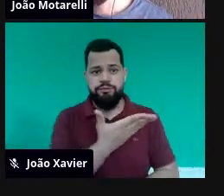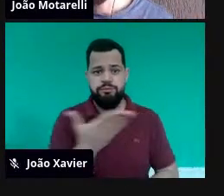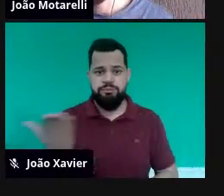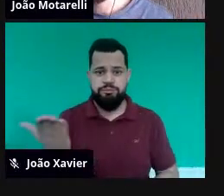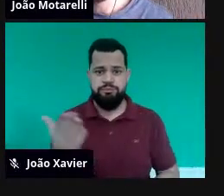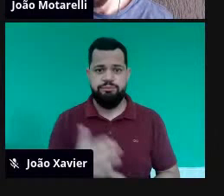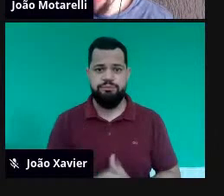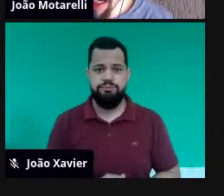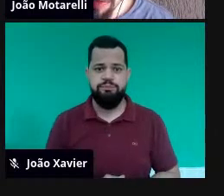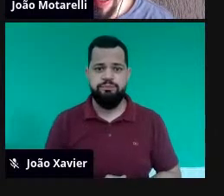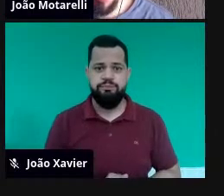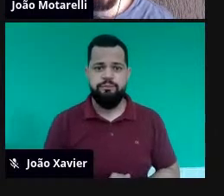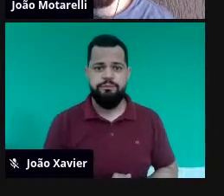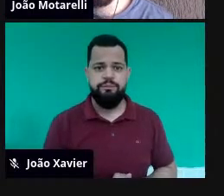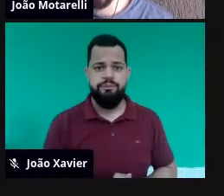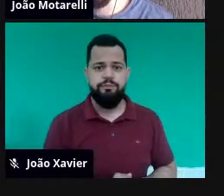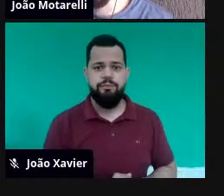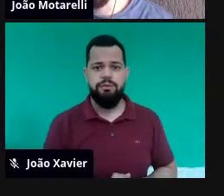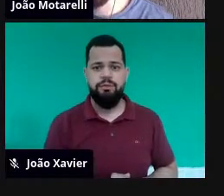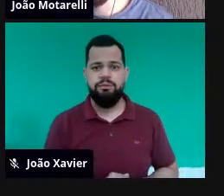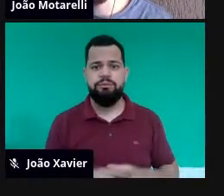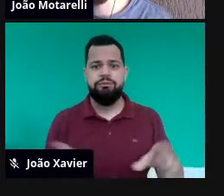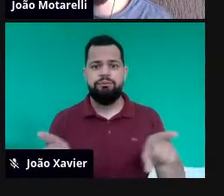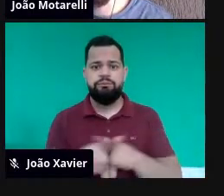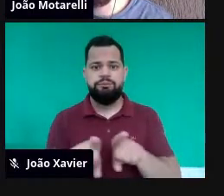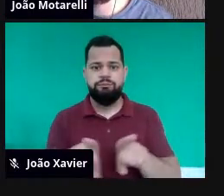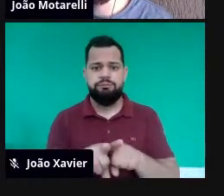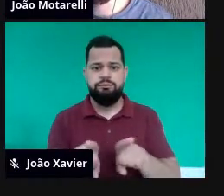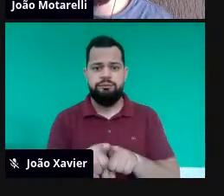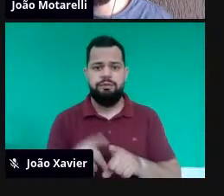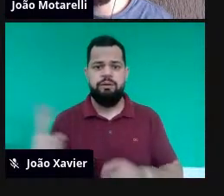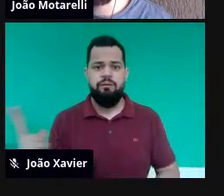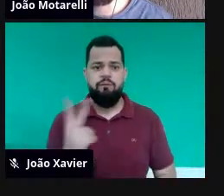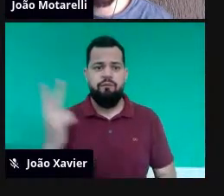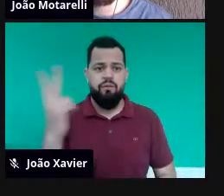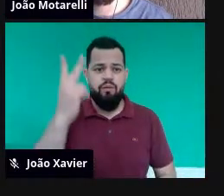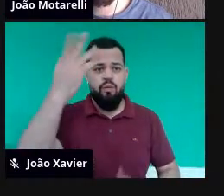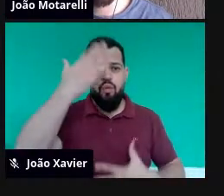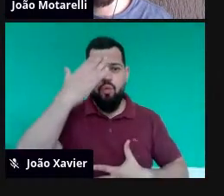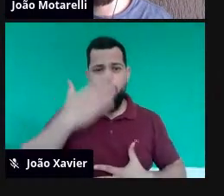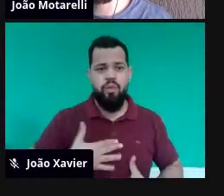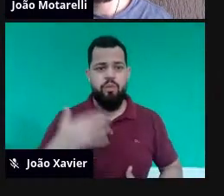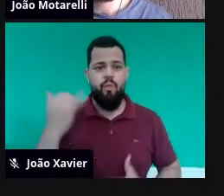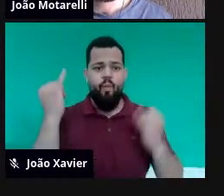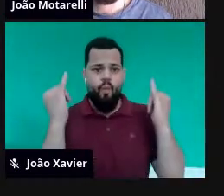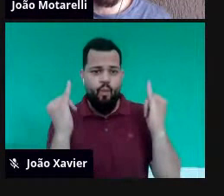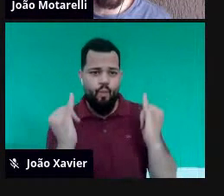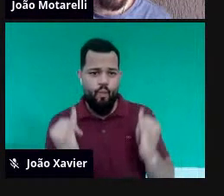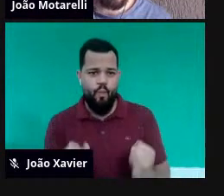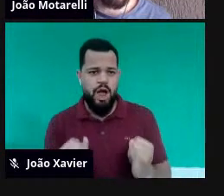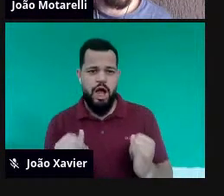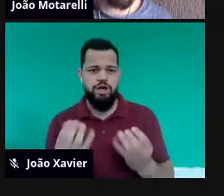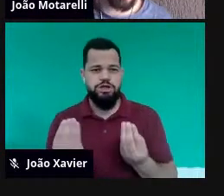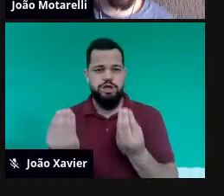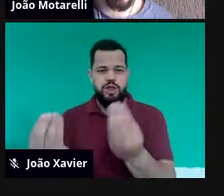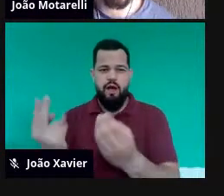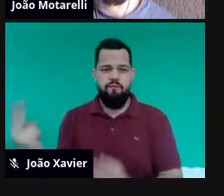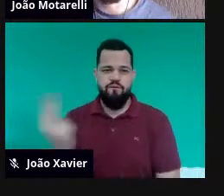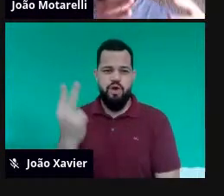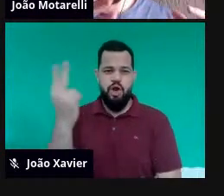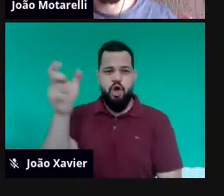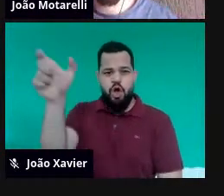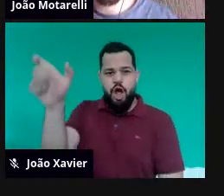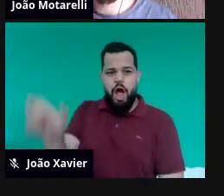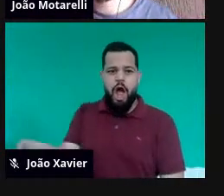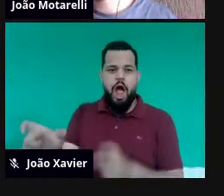peso. E a gente sabe, né, que existe essa hipervalorização do corpo magro e musculoso, que é essa ideação da magreza, que para